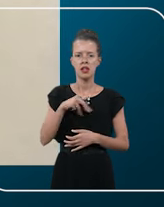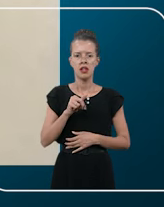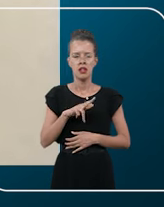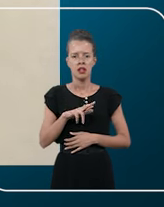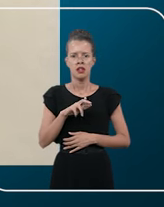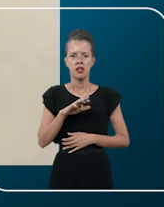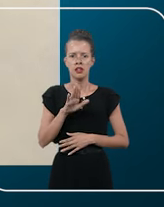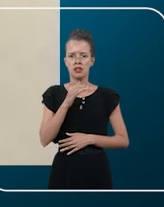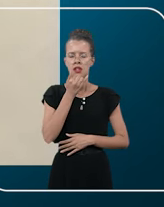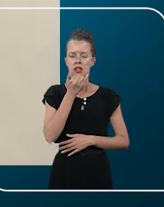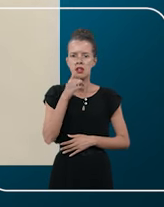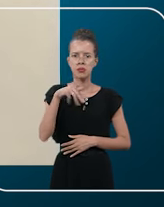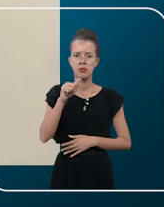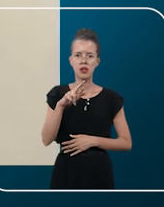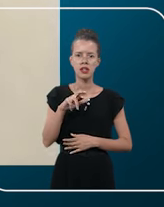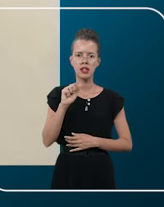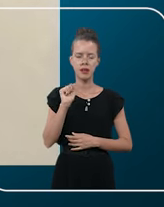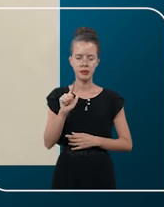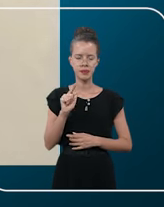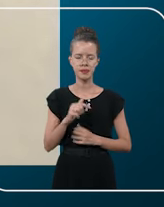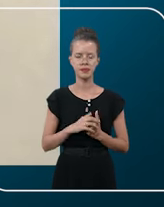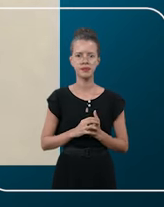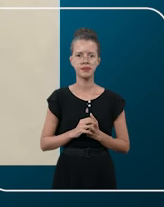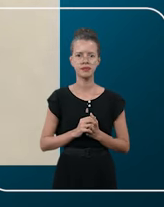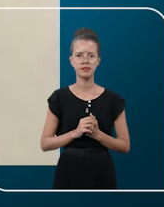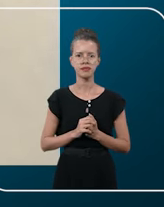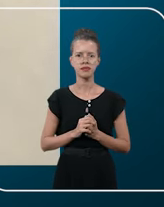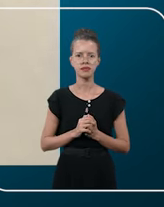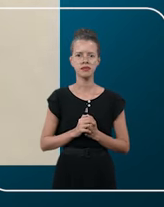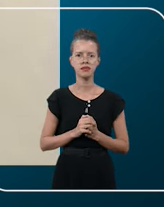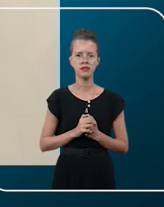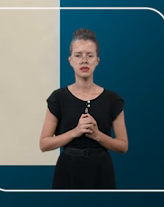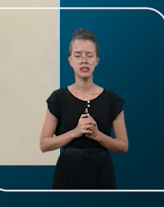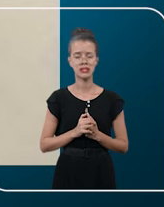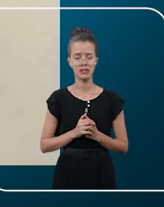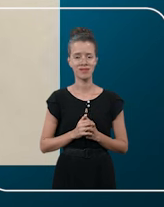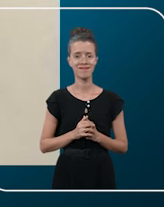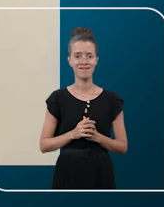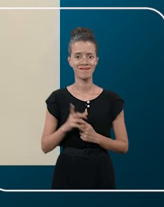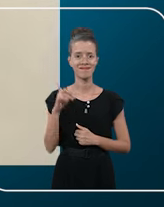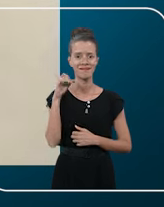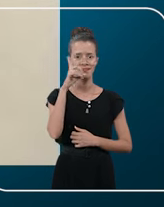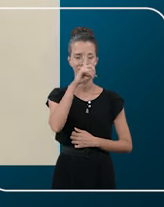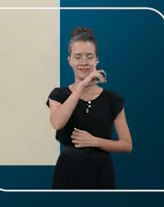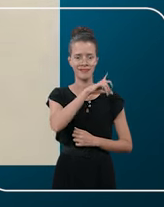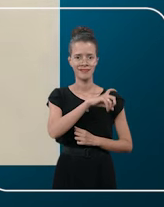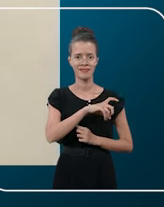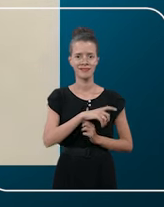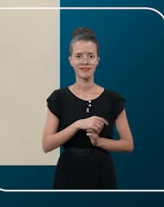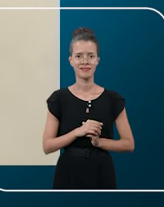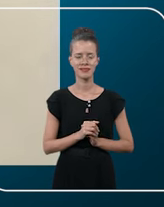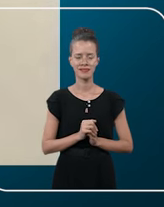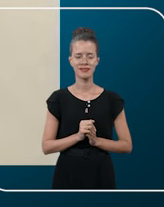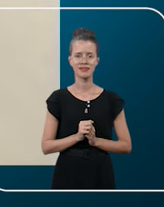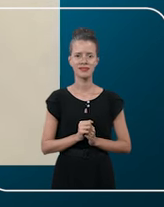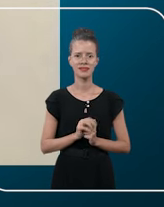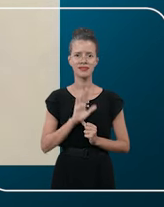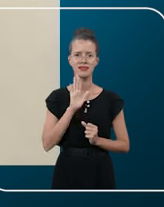moral. É um pouco complexo isso. E aí você vai levar